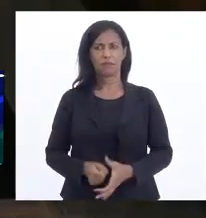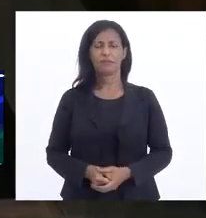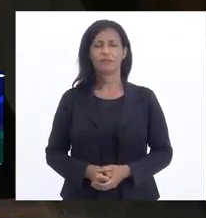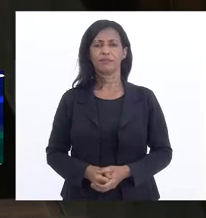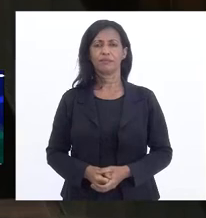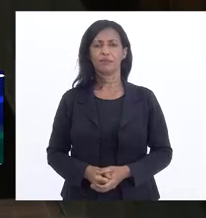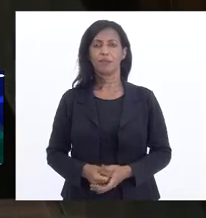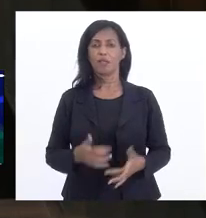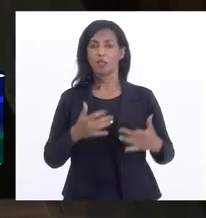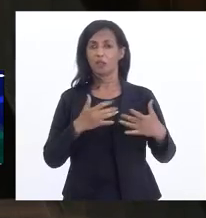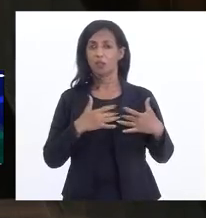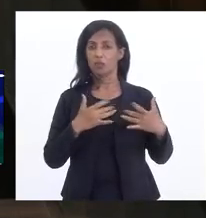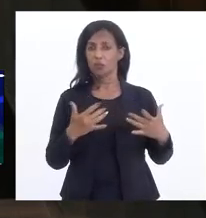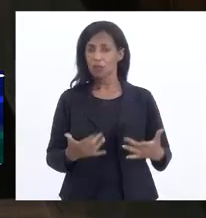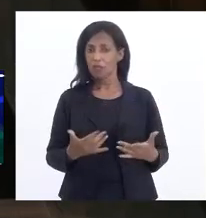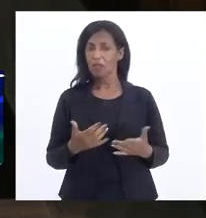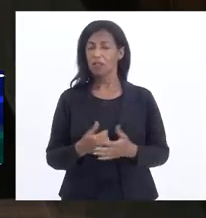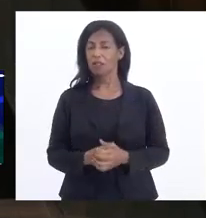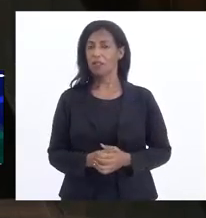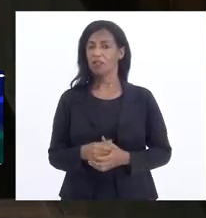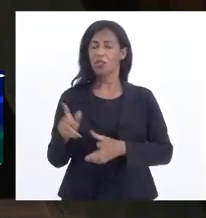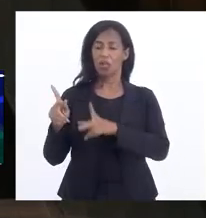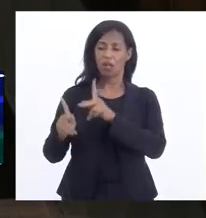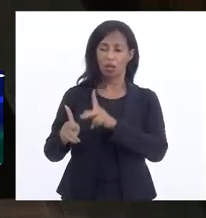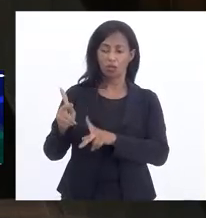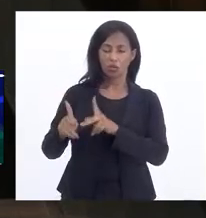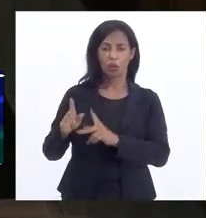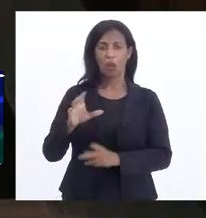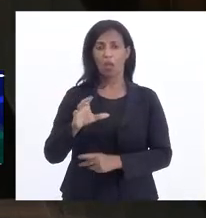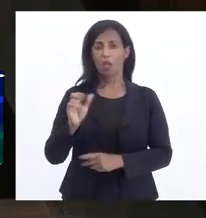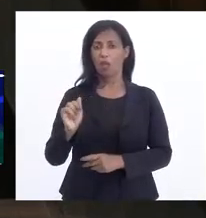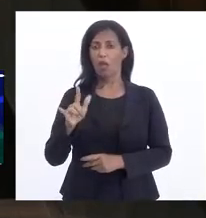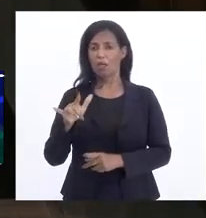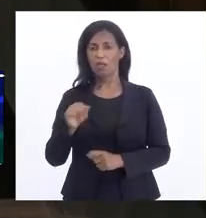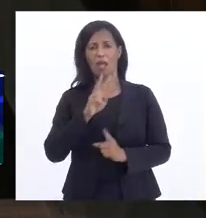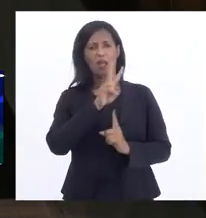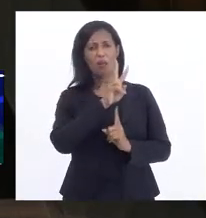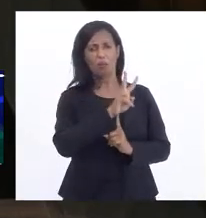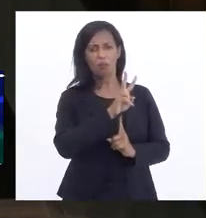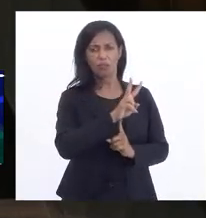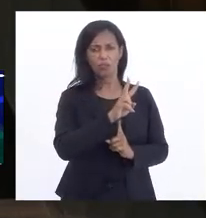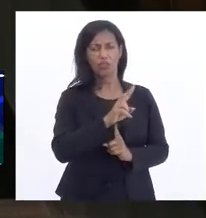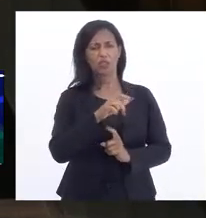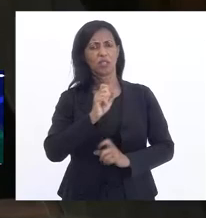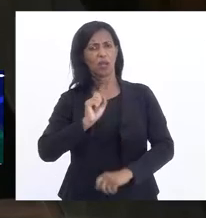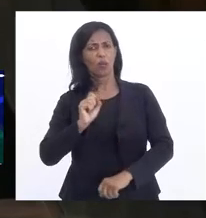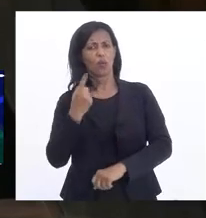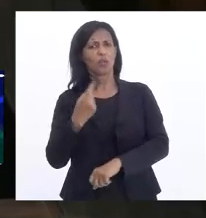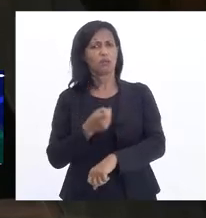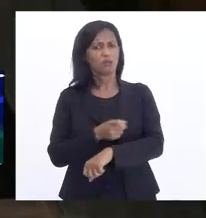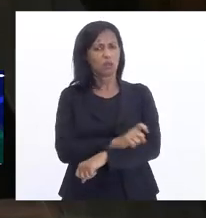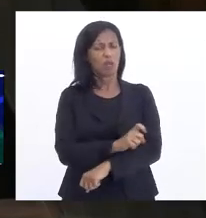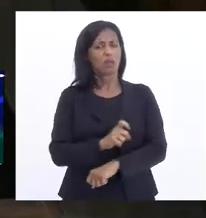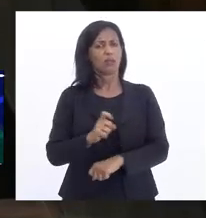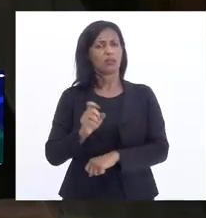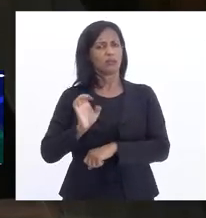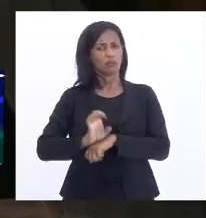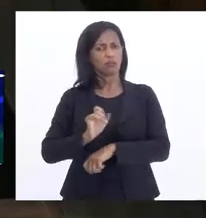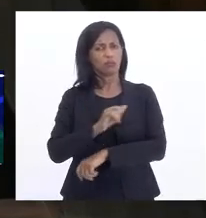em solidariedade e em homenagem aos povos caiçaras, indígenas e quilombolas do Estado do Rio de